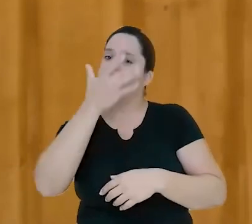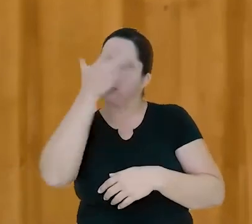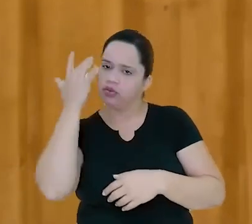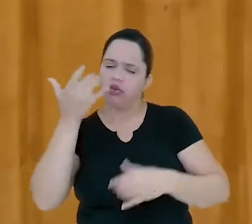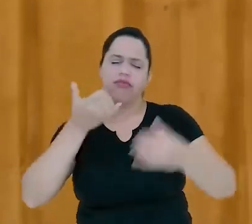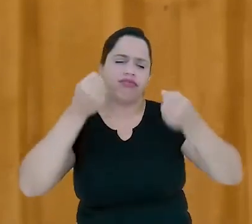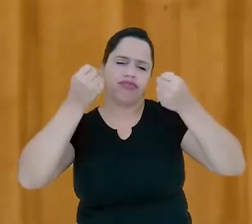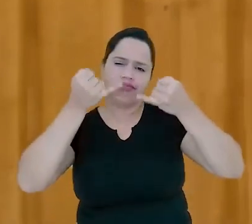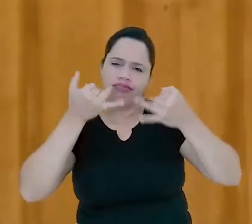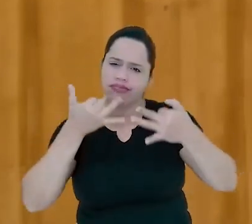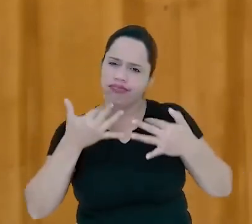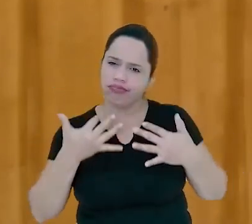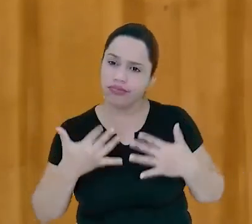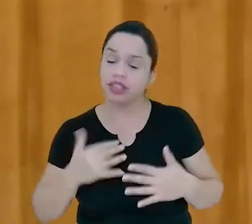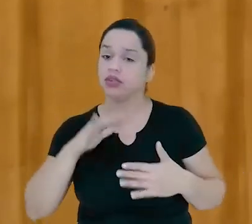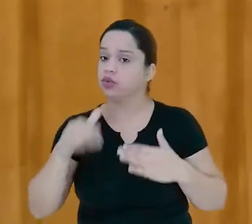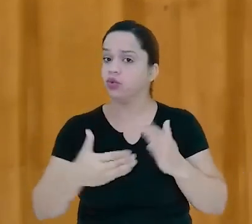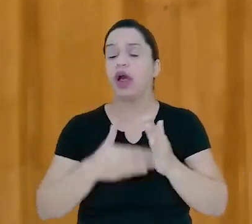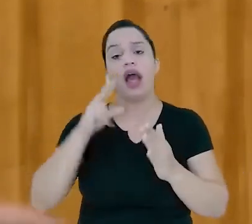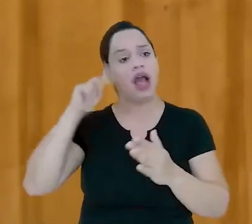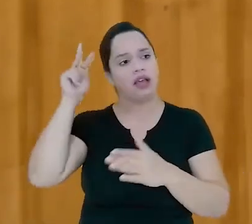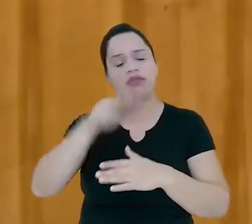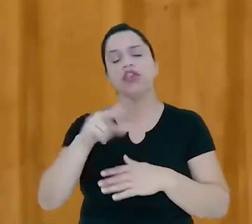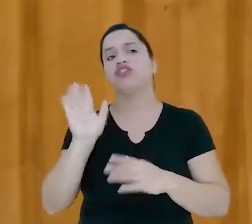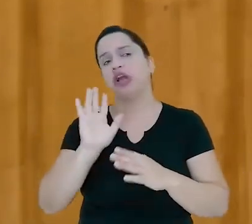me conta como que tá a situação, aí eu já vejo, tá acontecendo ou não.